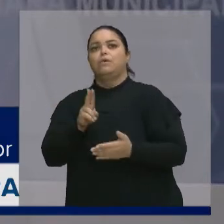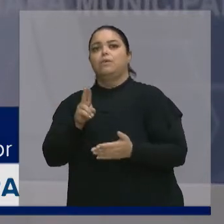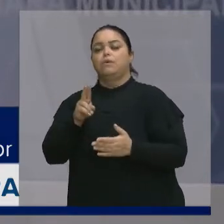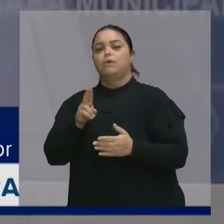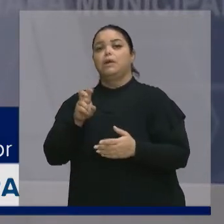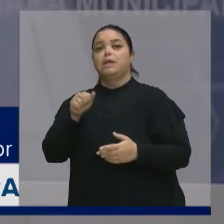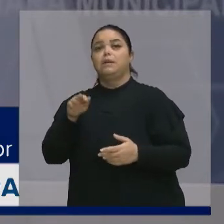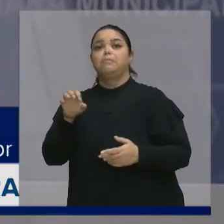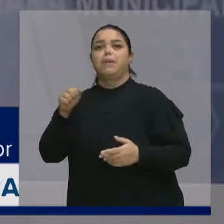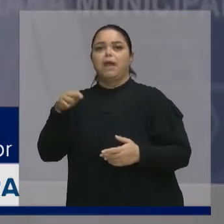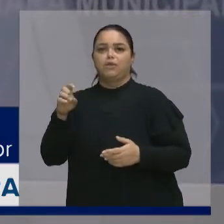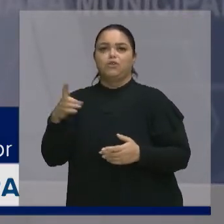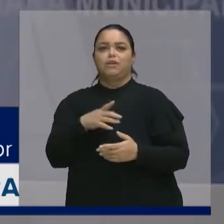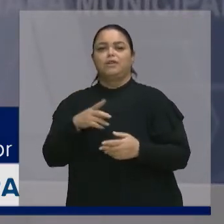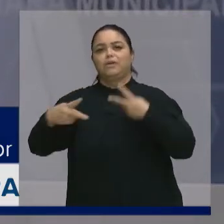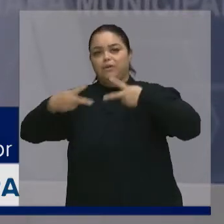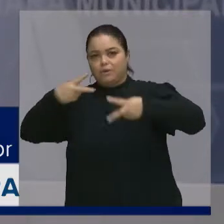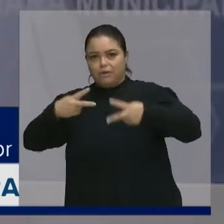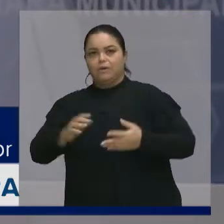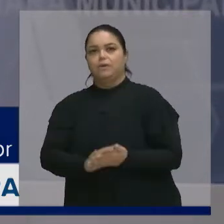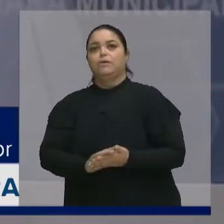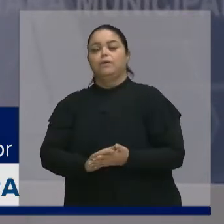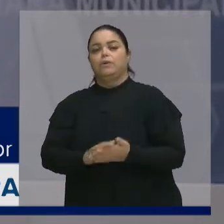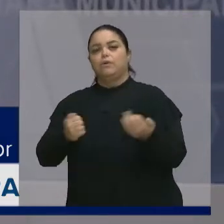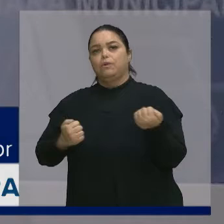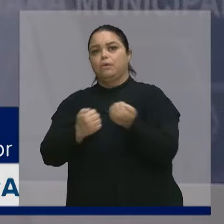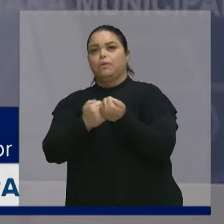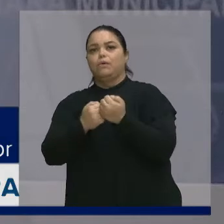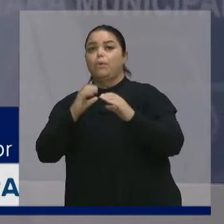dos Campos, exercendo o cargo de assessor de